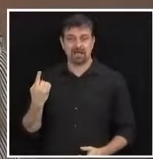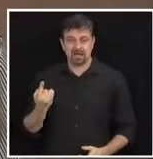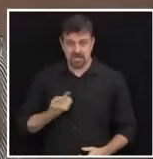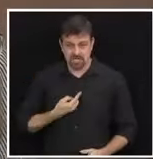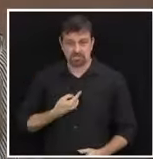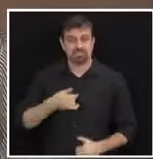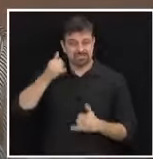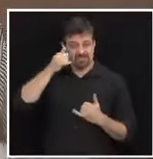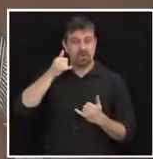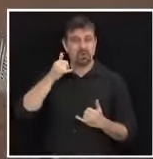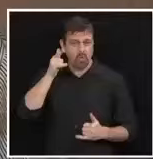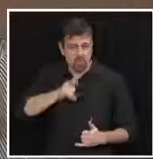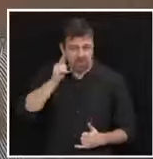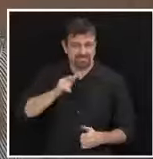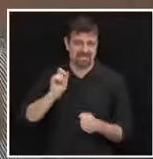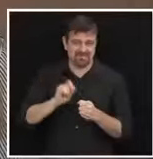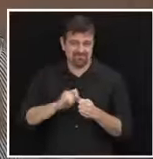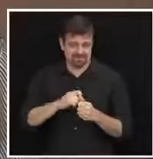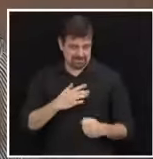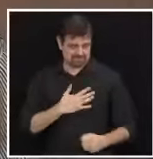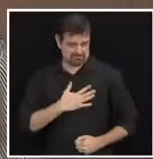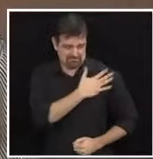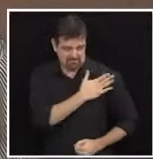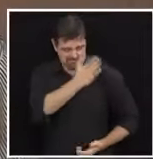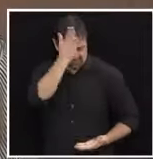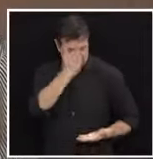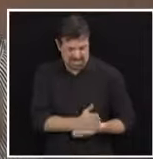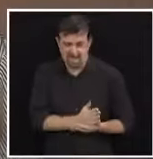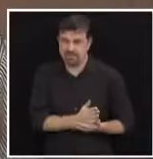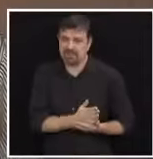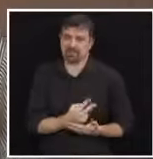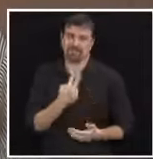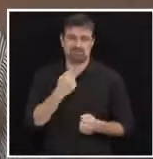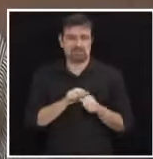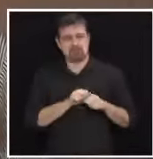vai evitar a proliferação aí desse preconceito em massa.